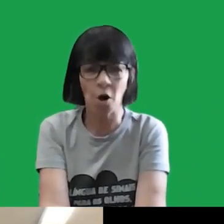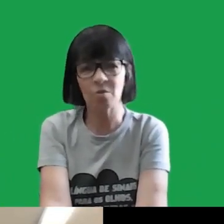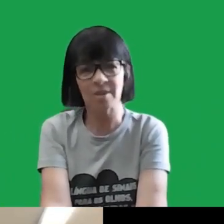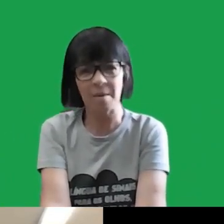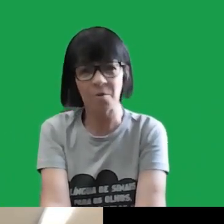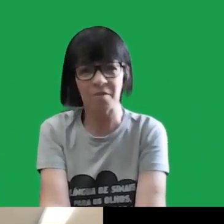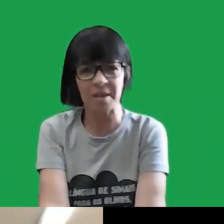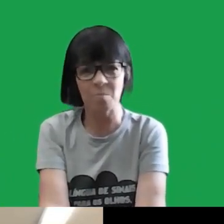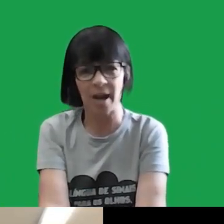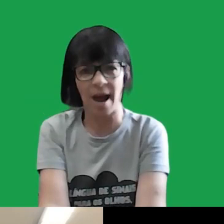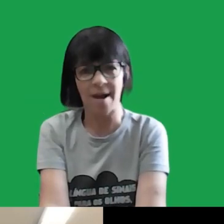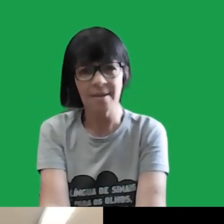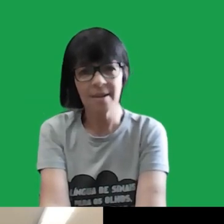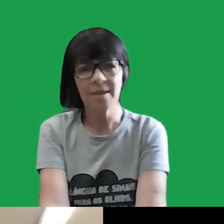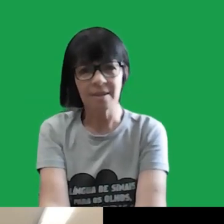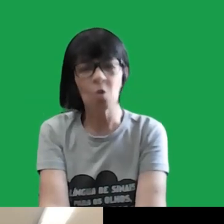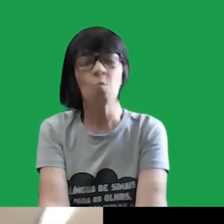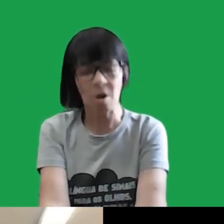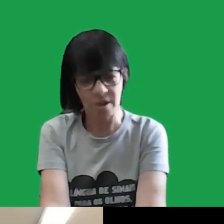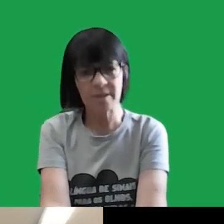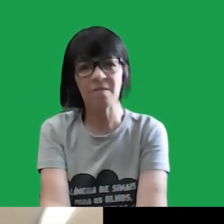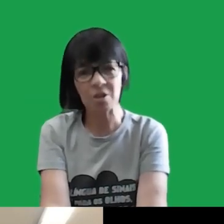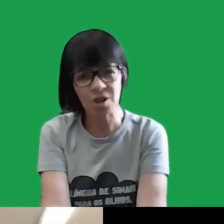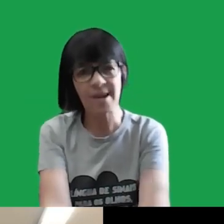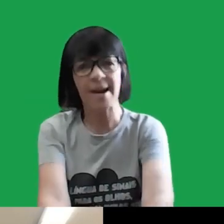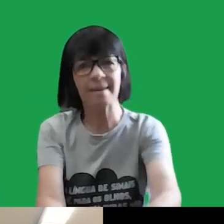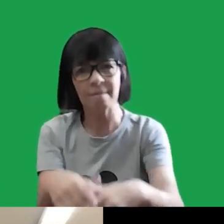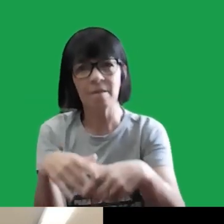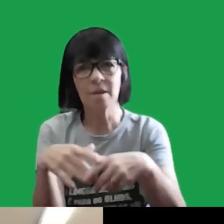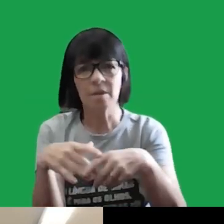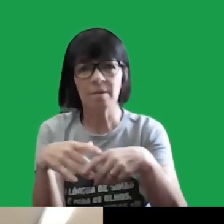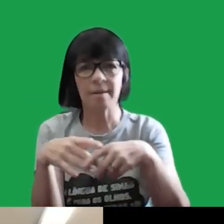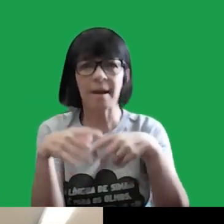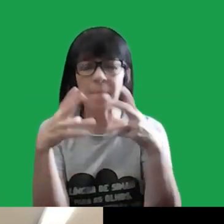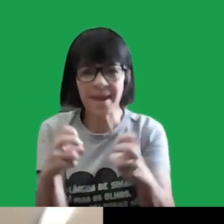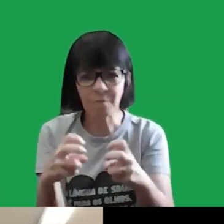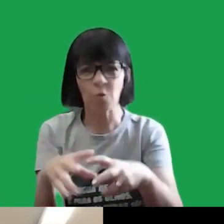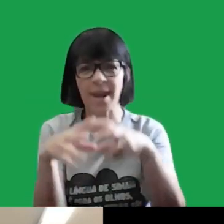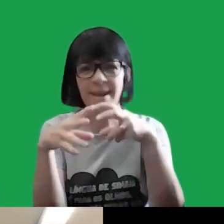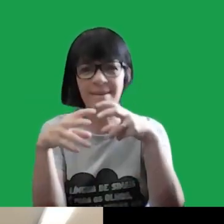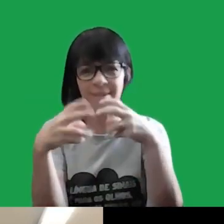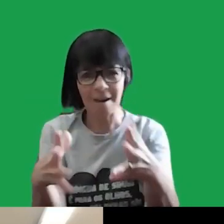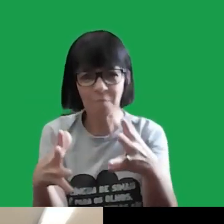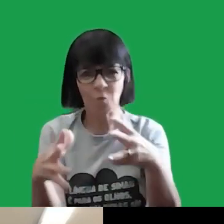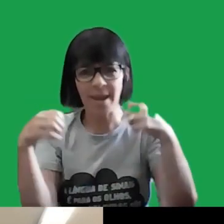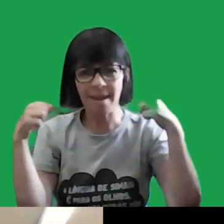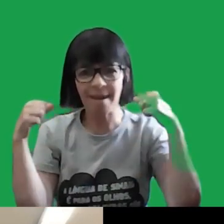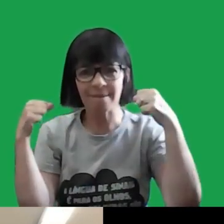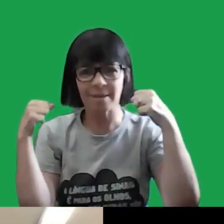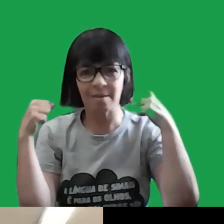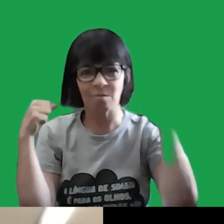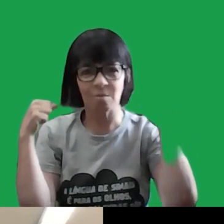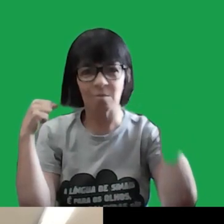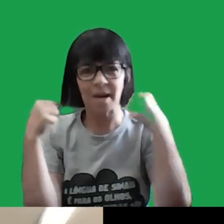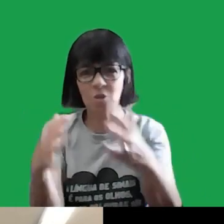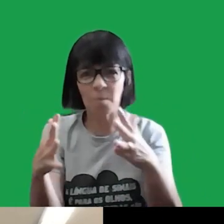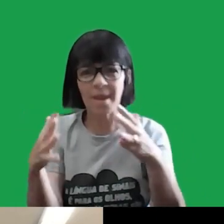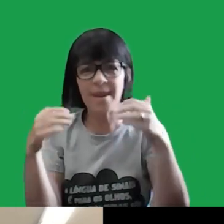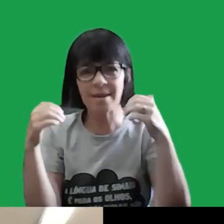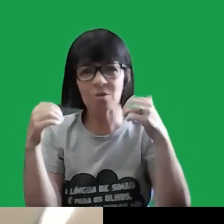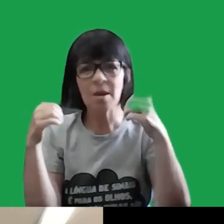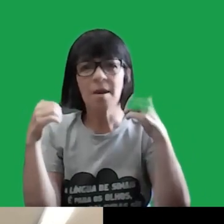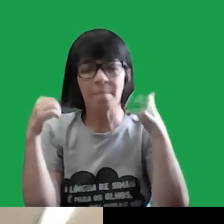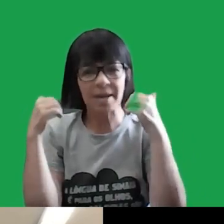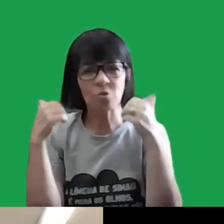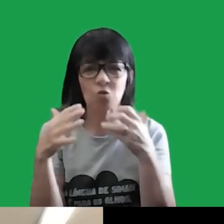não importa o tempo que vai demorar. Entendeu? Uma hora você vai chegar na meia fluência, na fluência, no mais